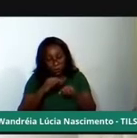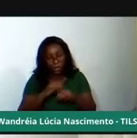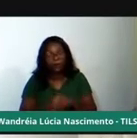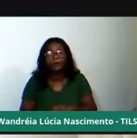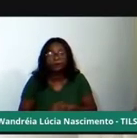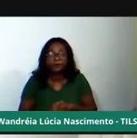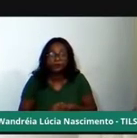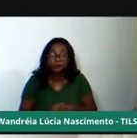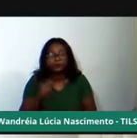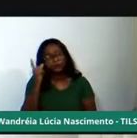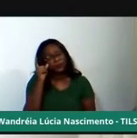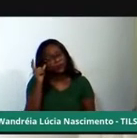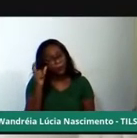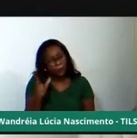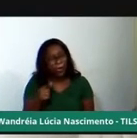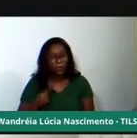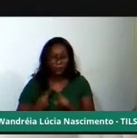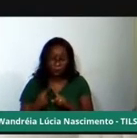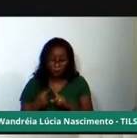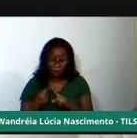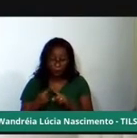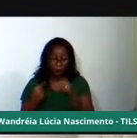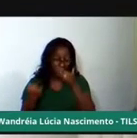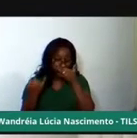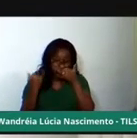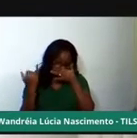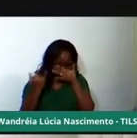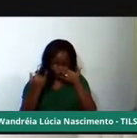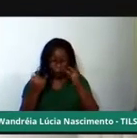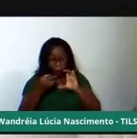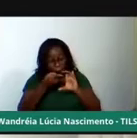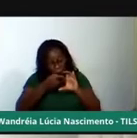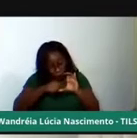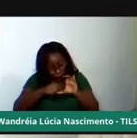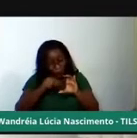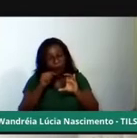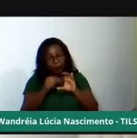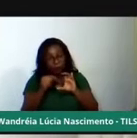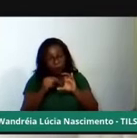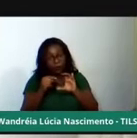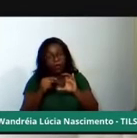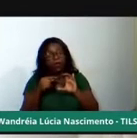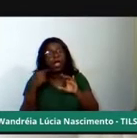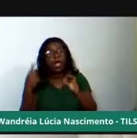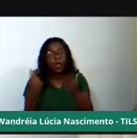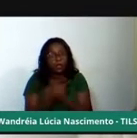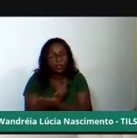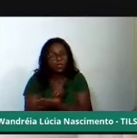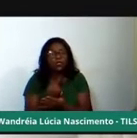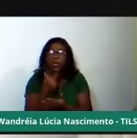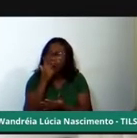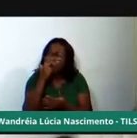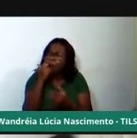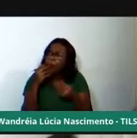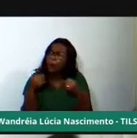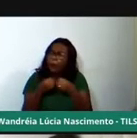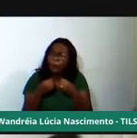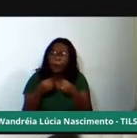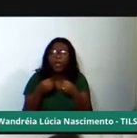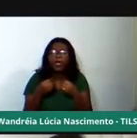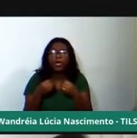O interessante é que a importância do endotélio se deu junto ou muito próximo